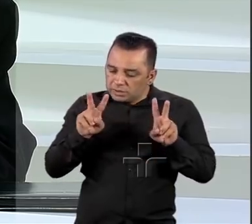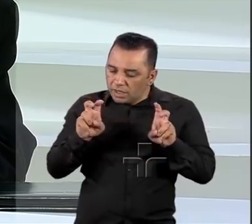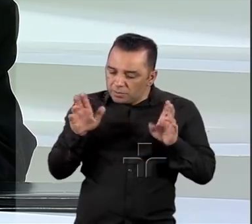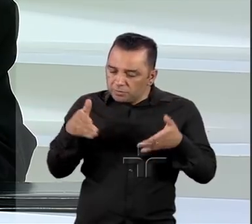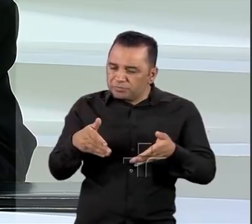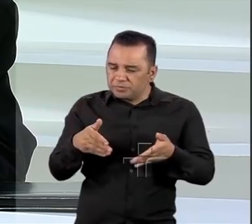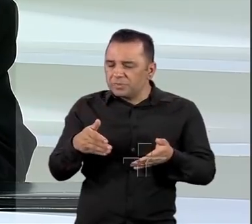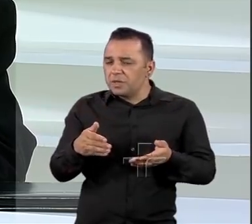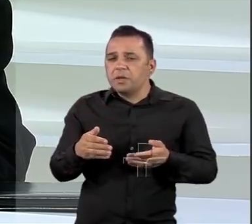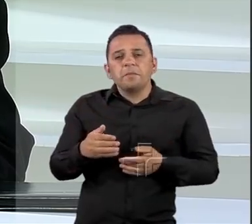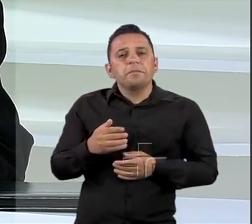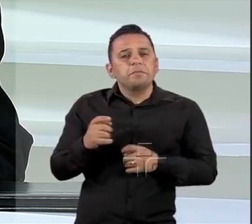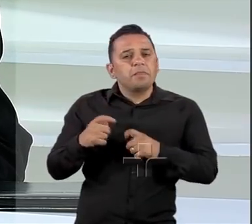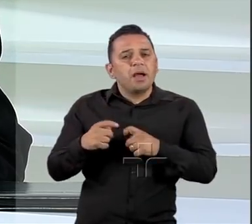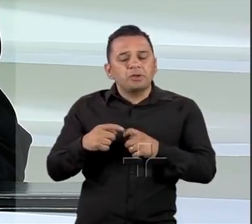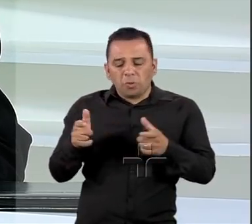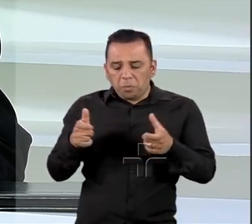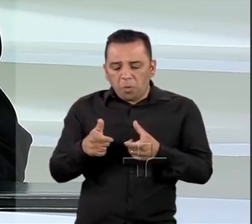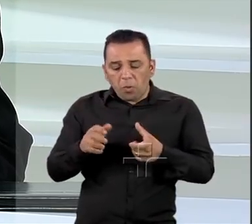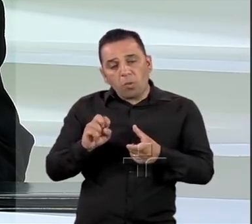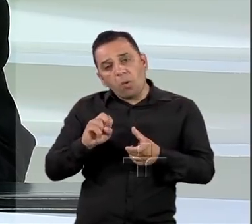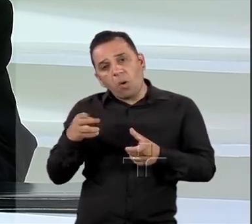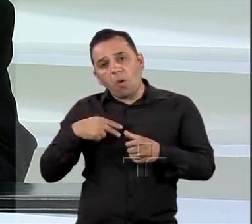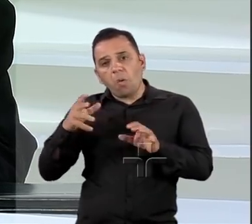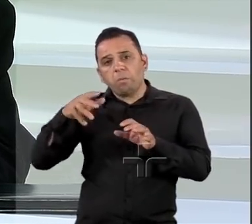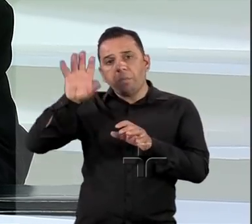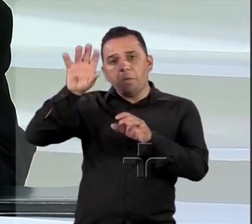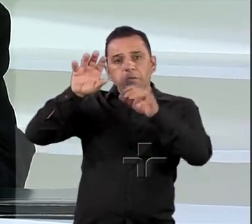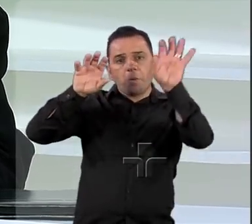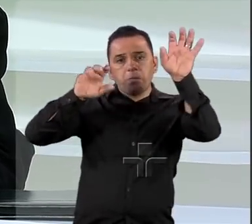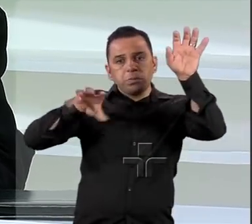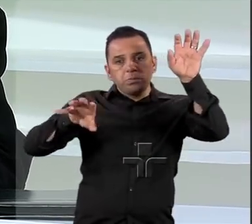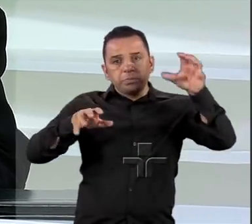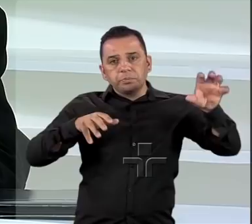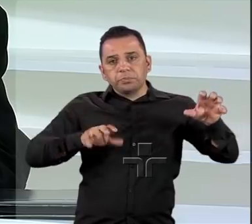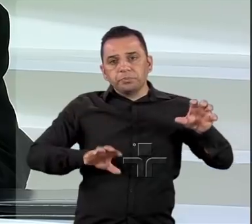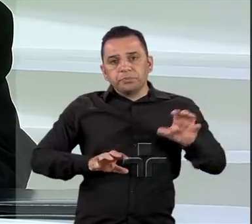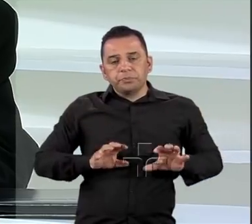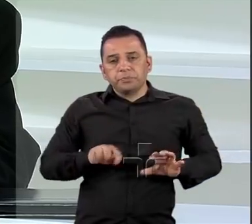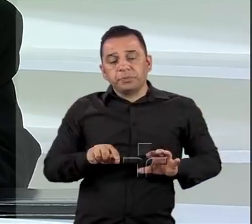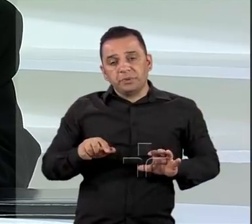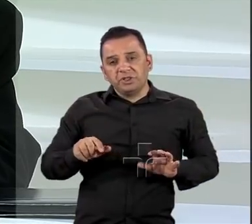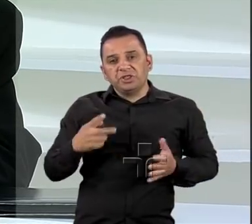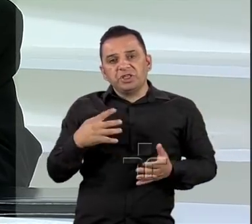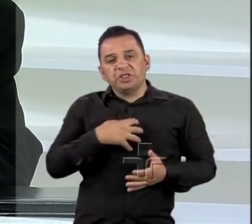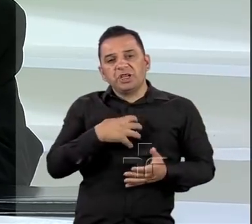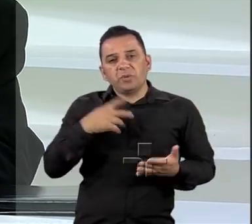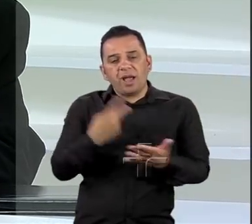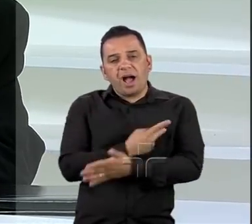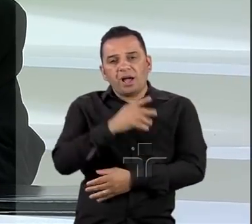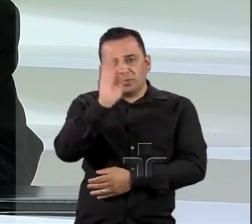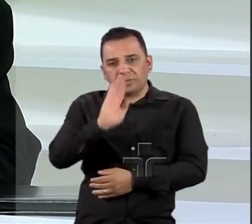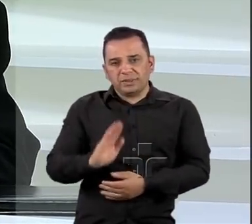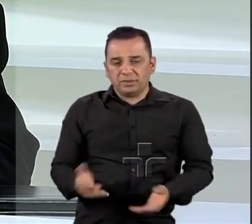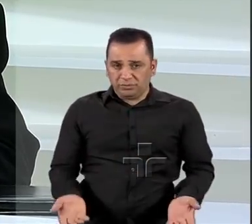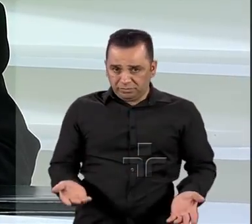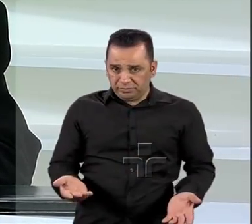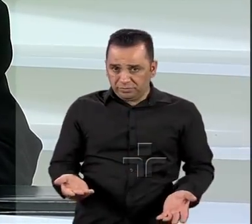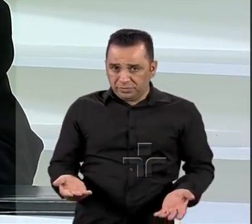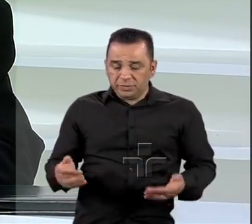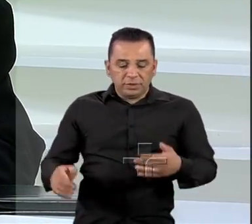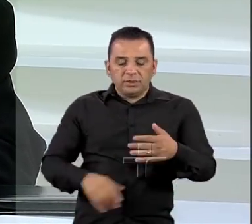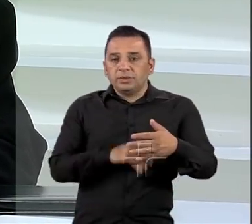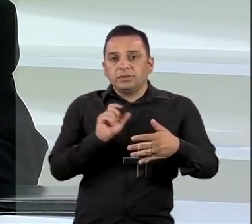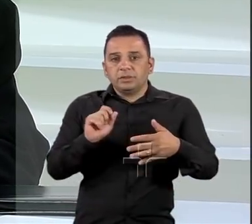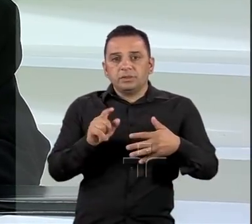Faltam médicos ou se distribuem mal os médicos que nós temos aqui? Um segundo clamor da população